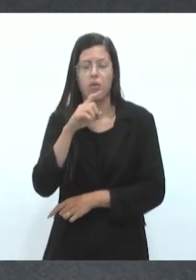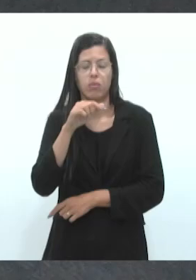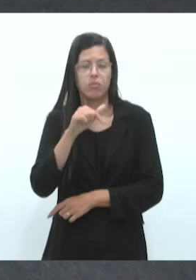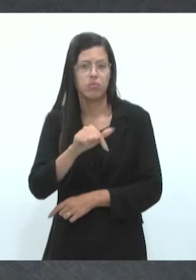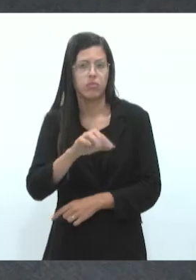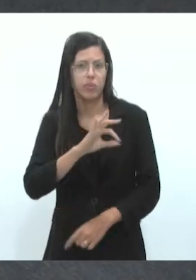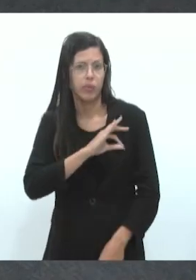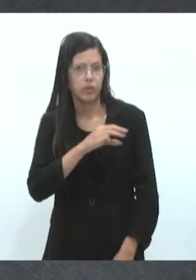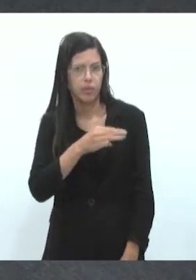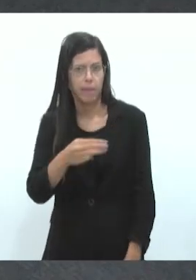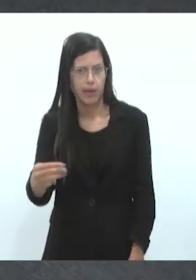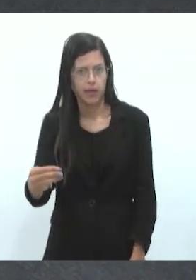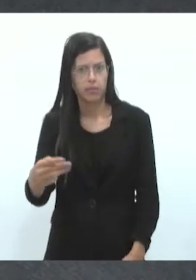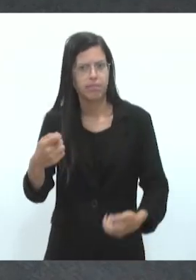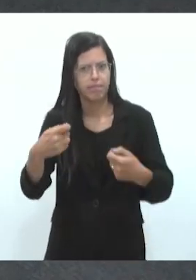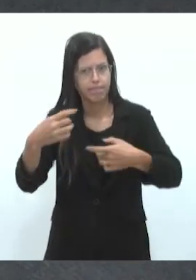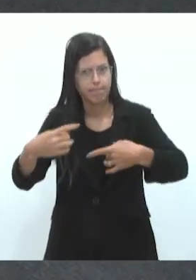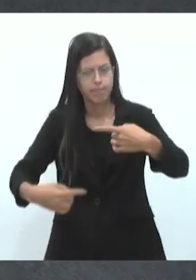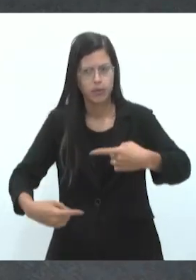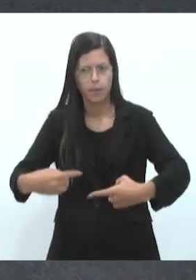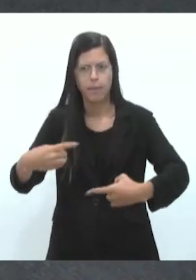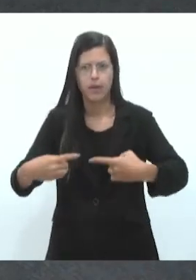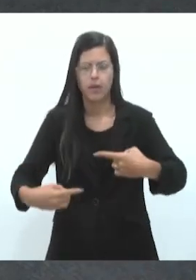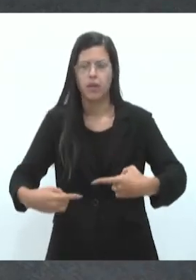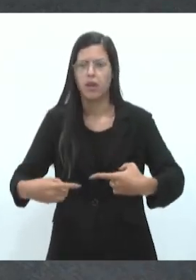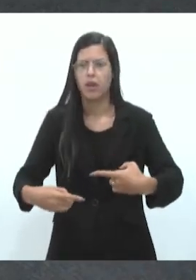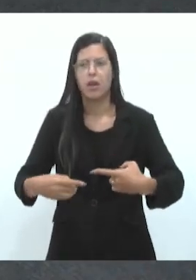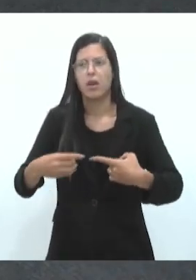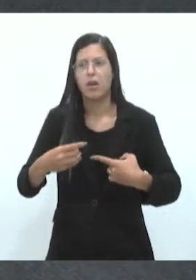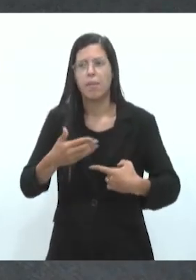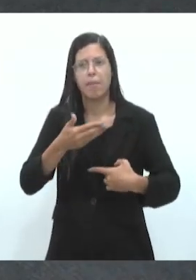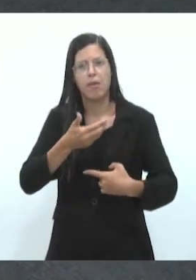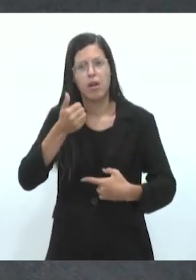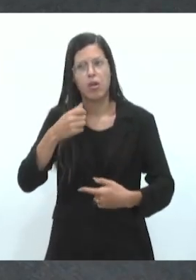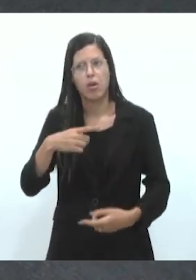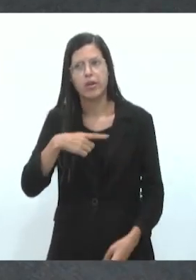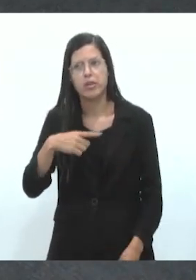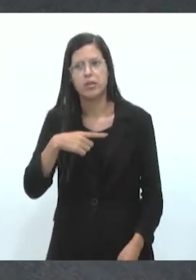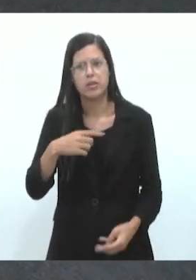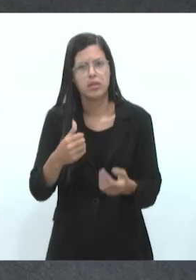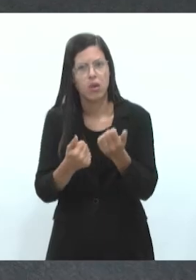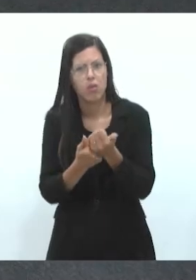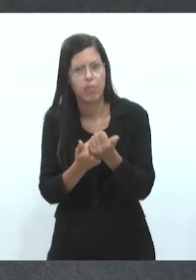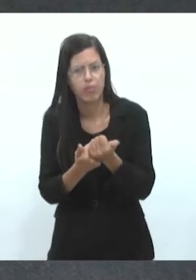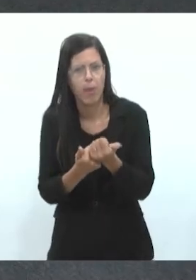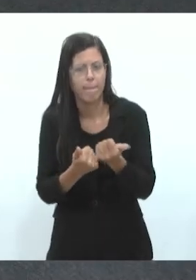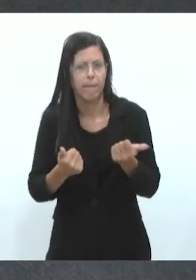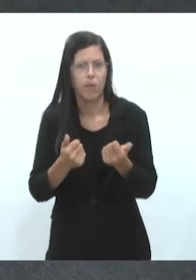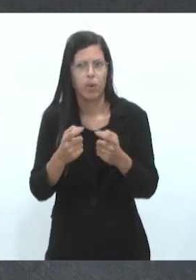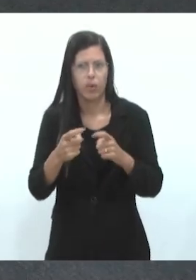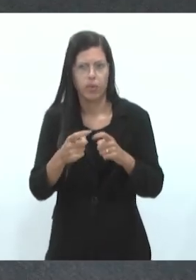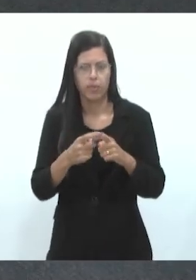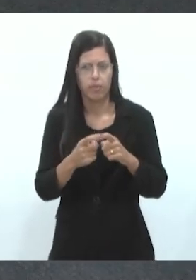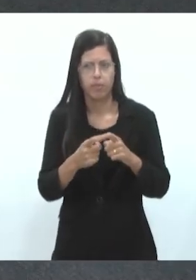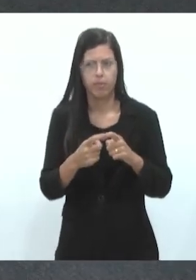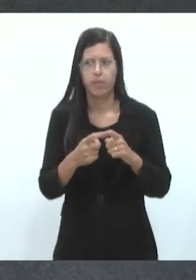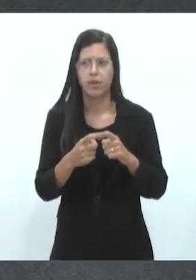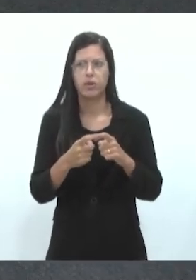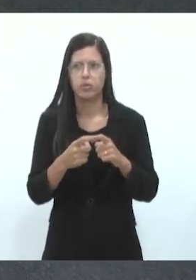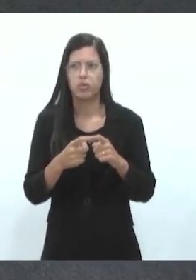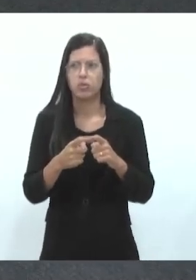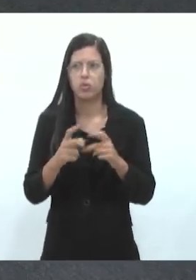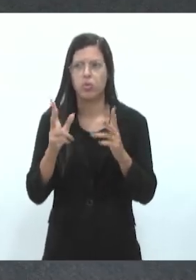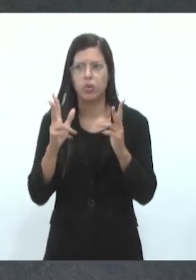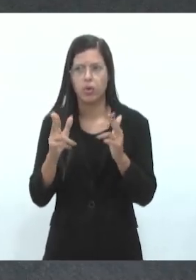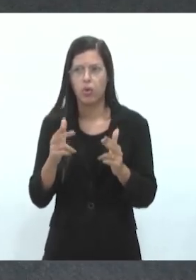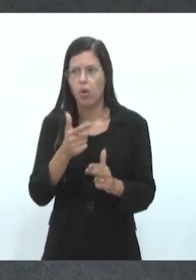melhor ter uma assistência médica, assim como outros